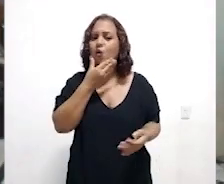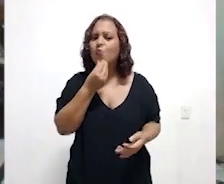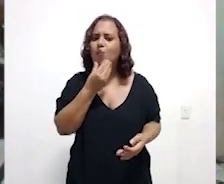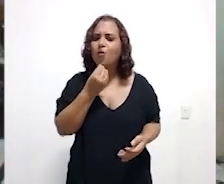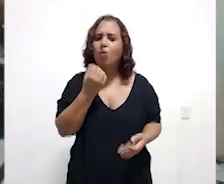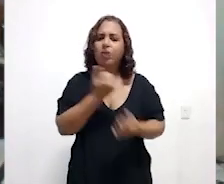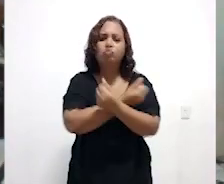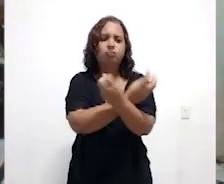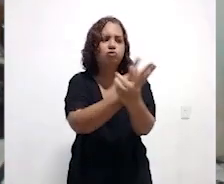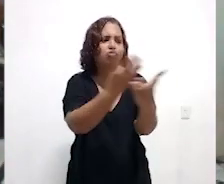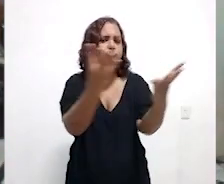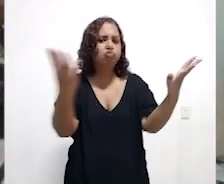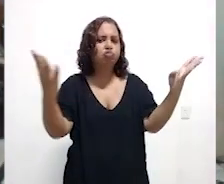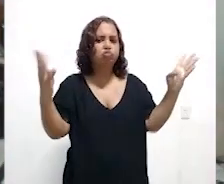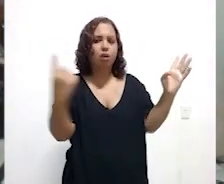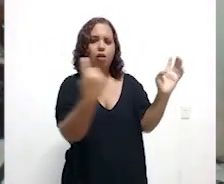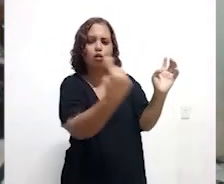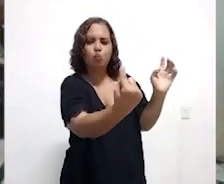multidão,